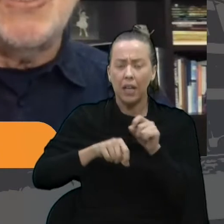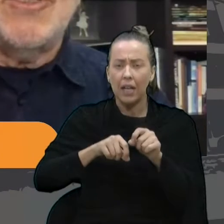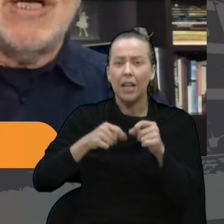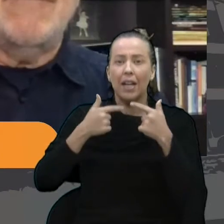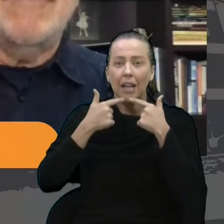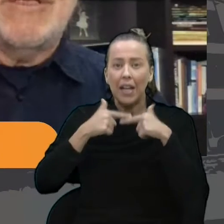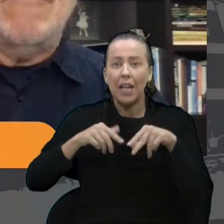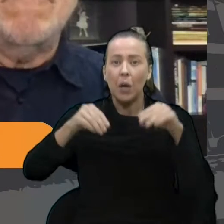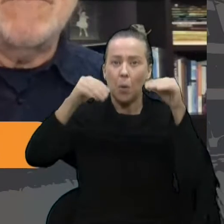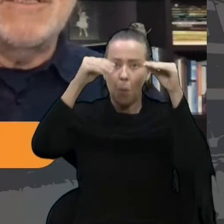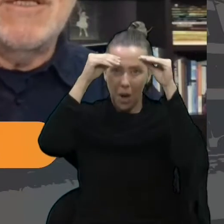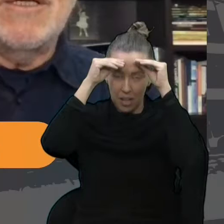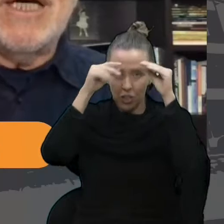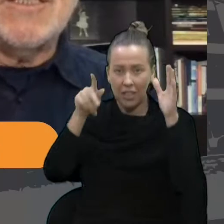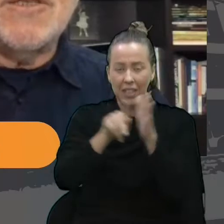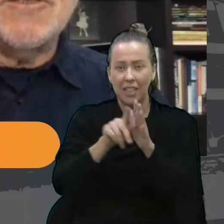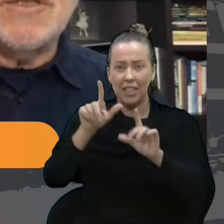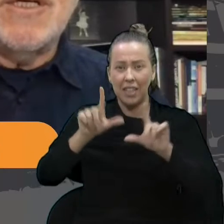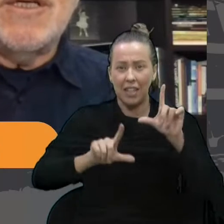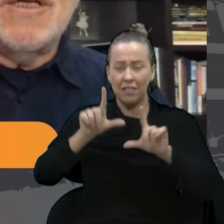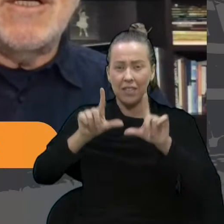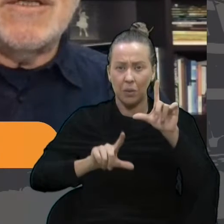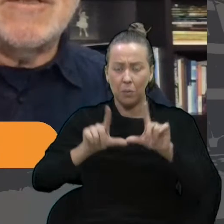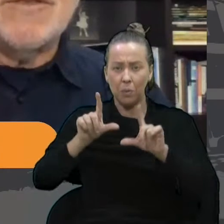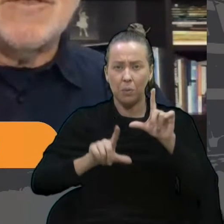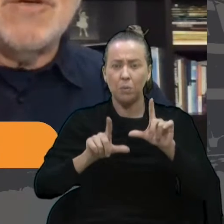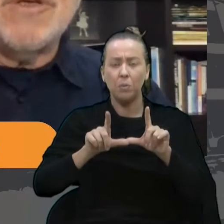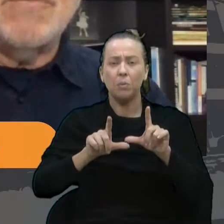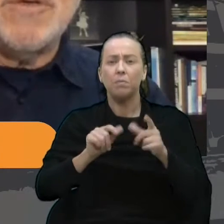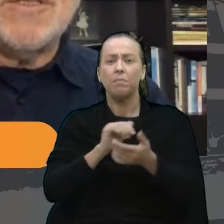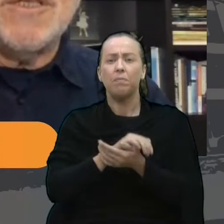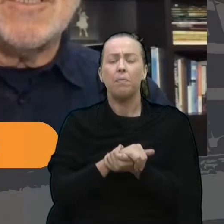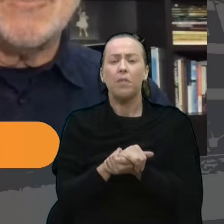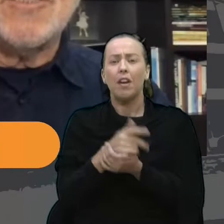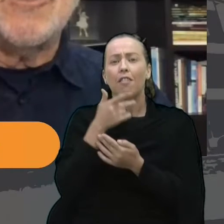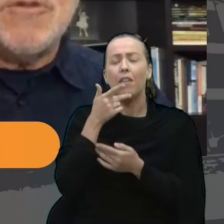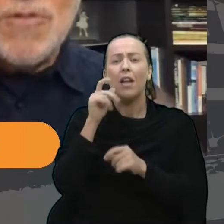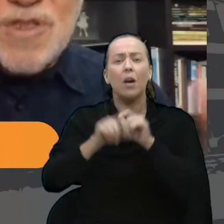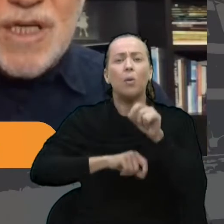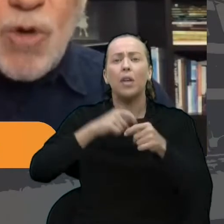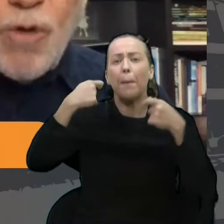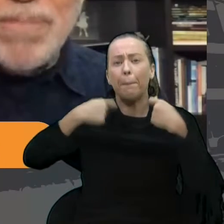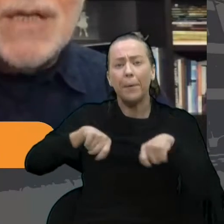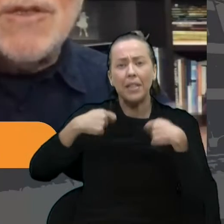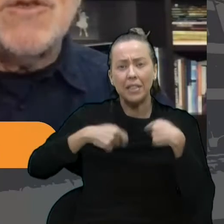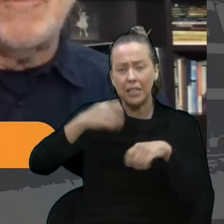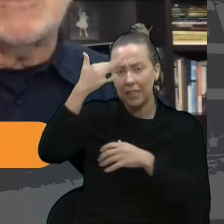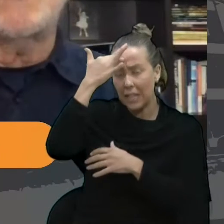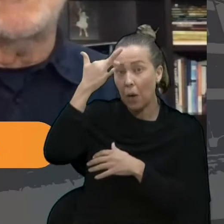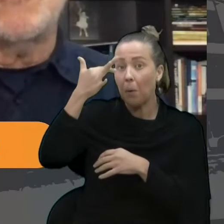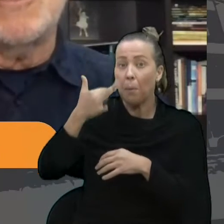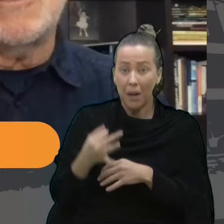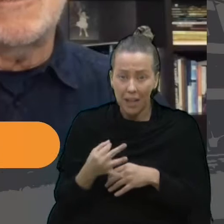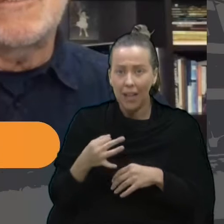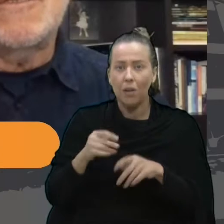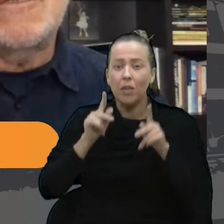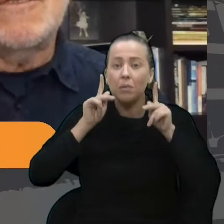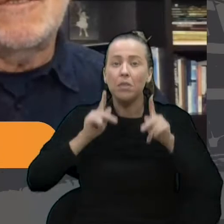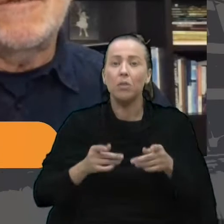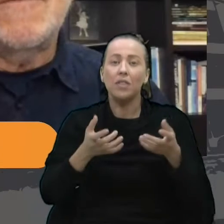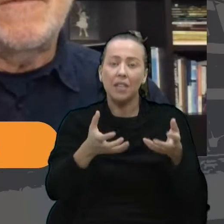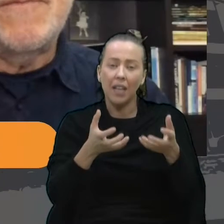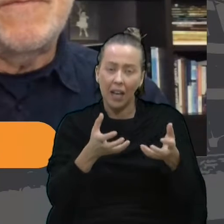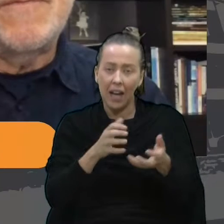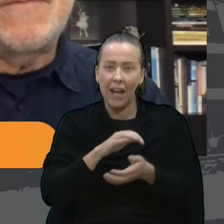linguagem de televisão, né? A gente dizer o que precisa ser dito e ser compreendido pelas pessoas.